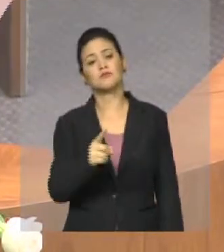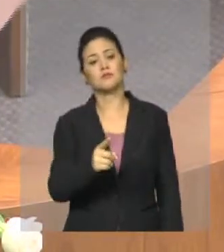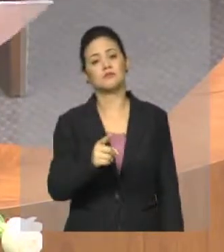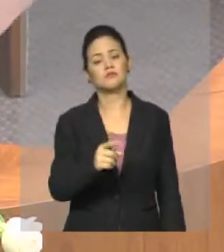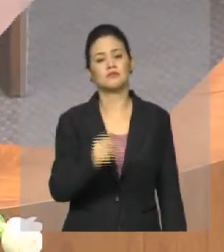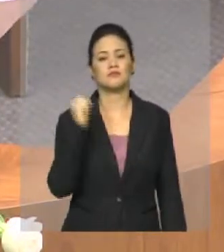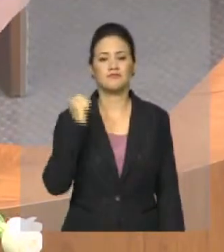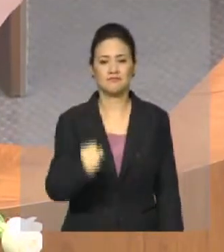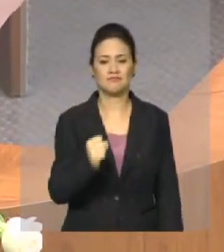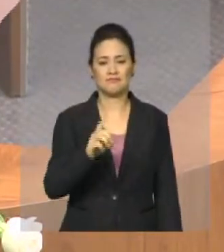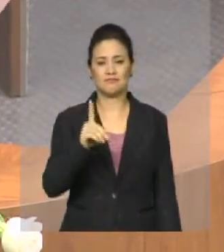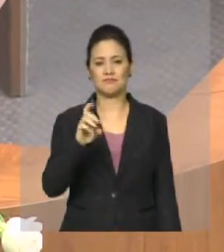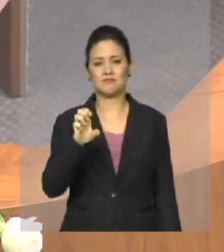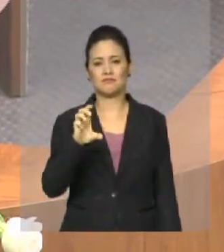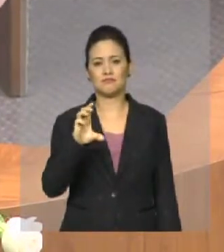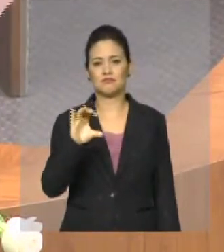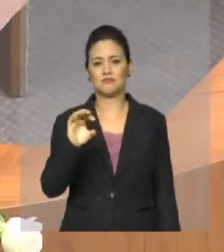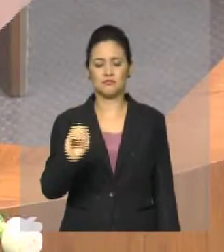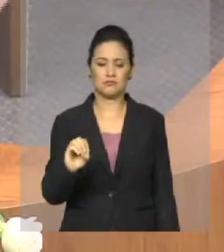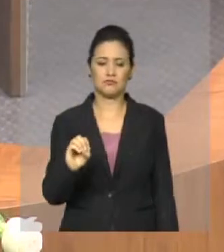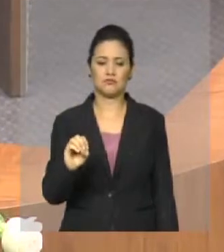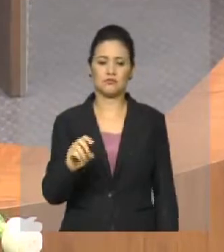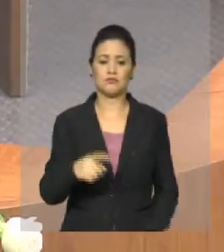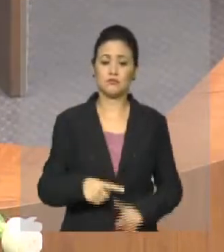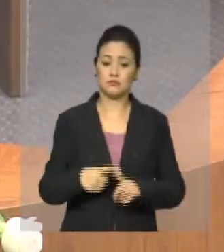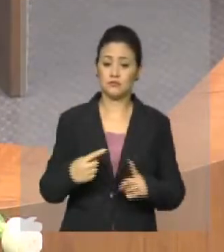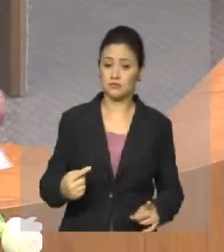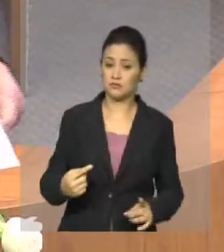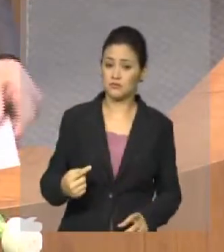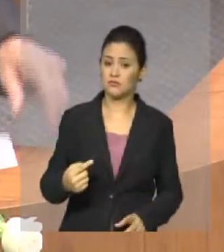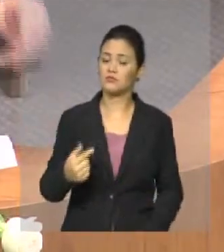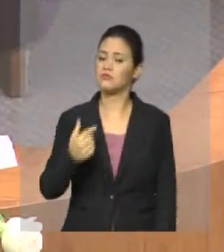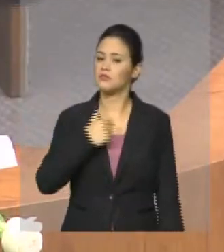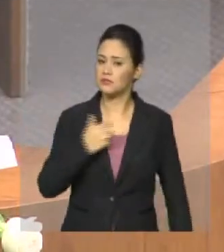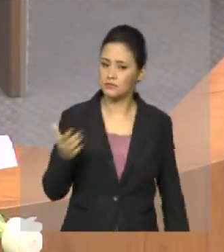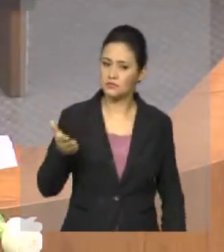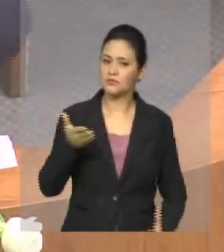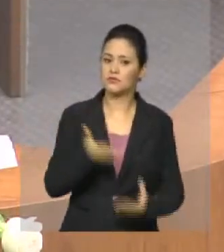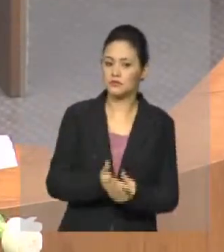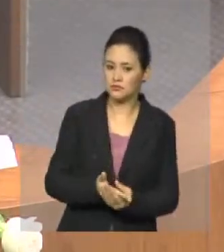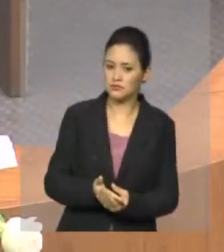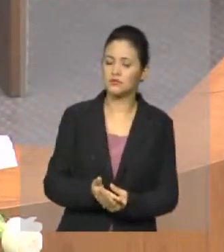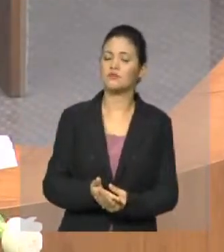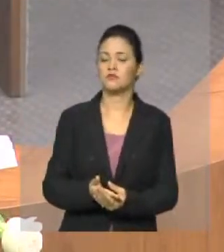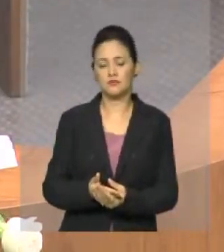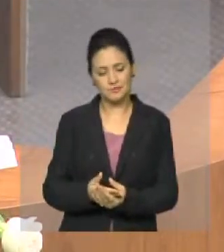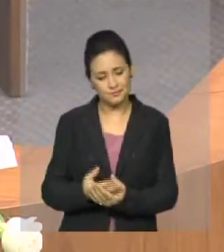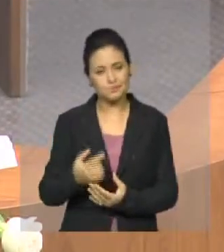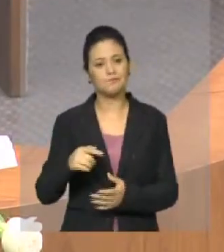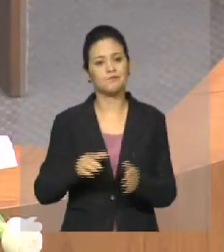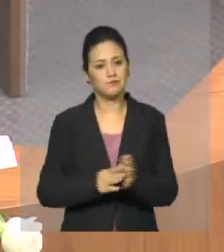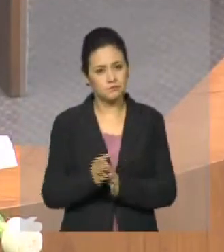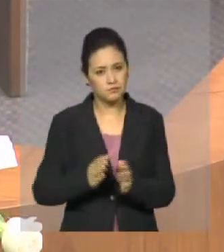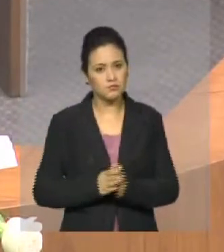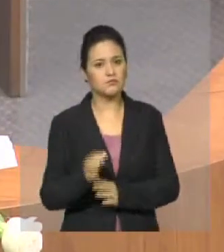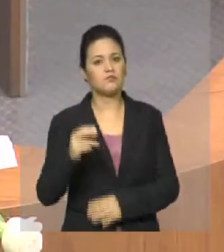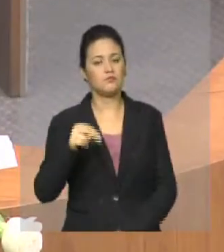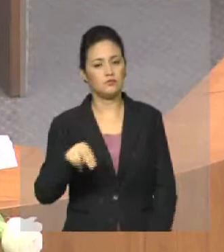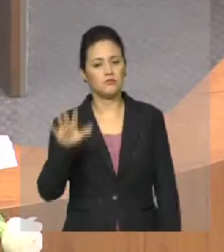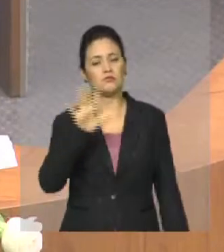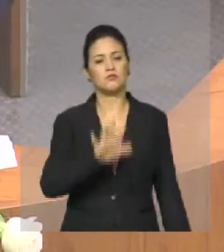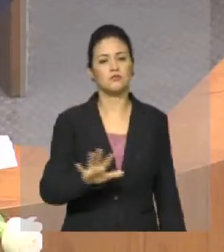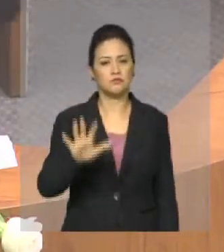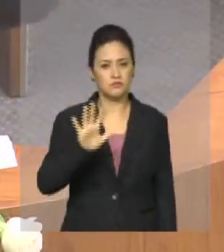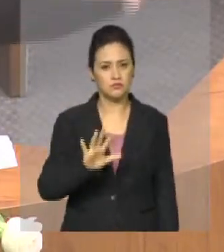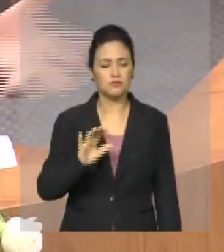mandou matar o Décio Sá. Mas eu, mesmo assim, vou recorrer da decisão, vou até o Conselho Nacional, eu vou até o Superior Tribunal de